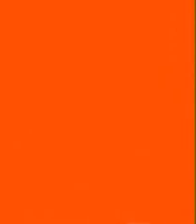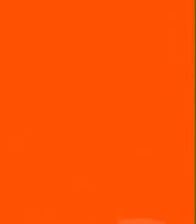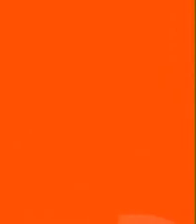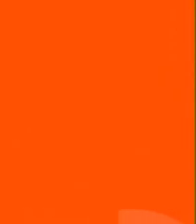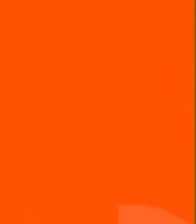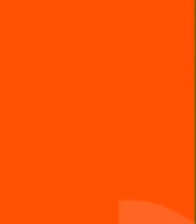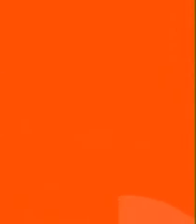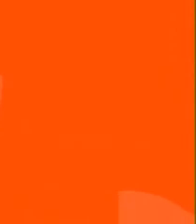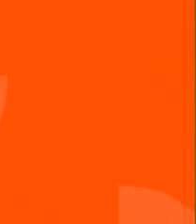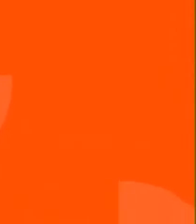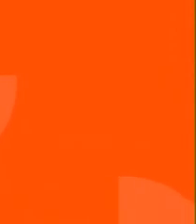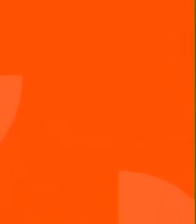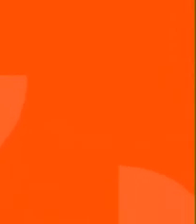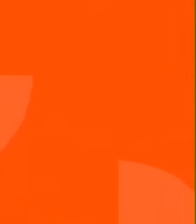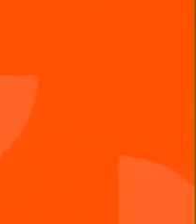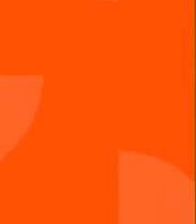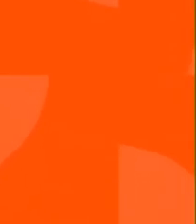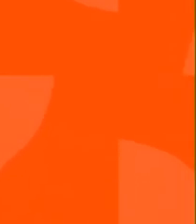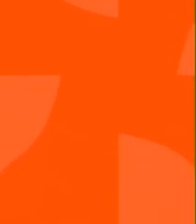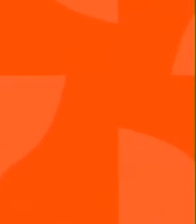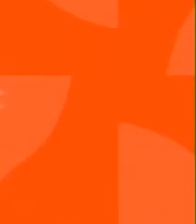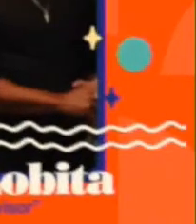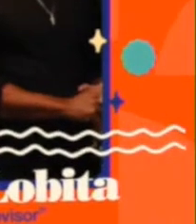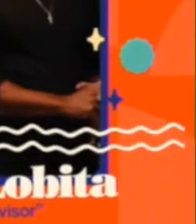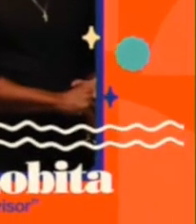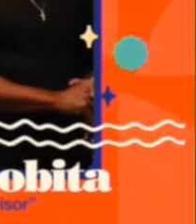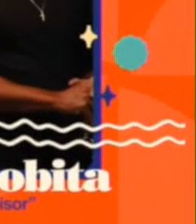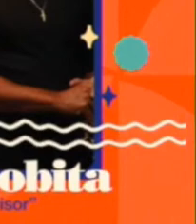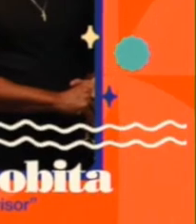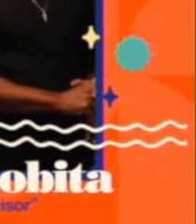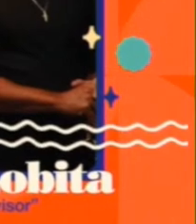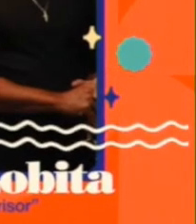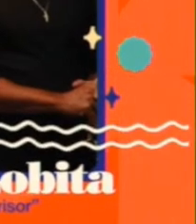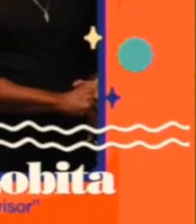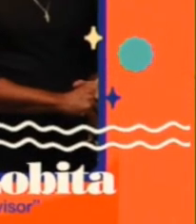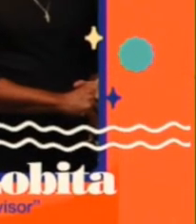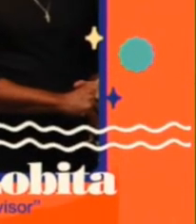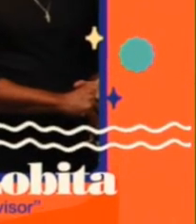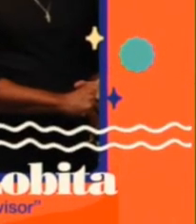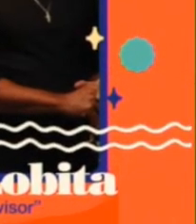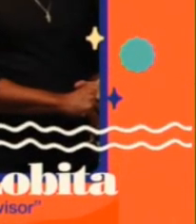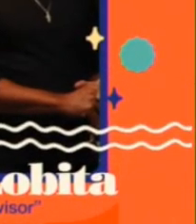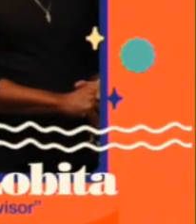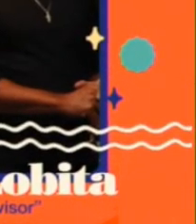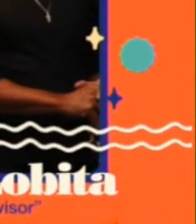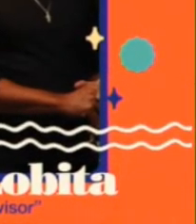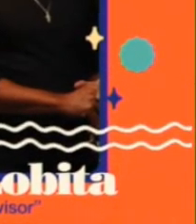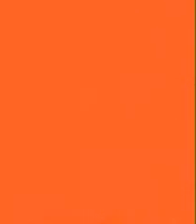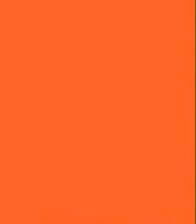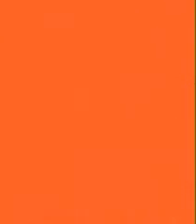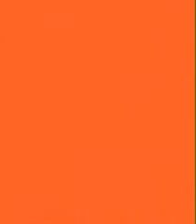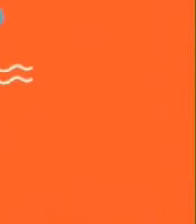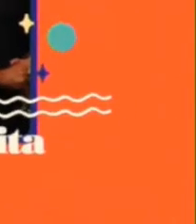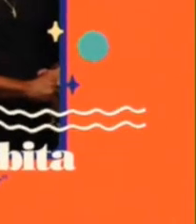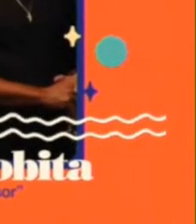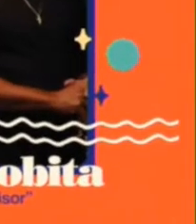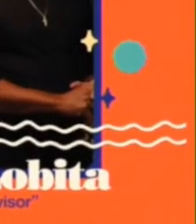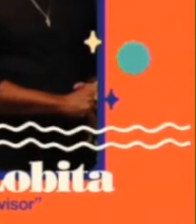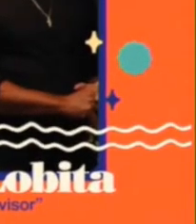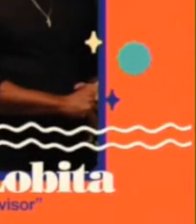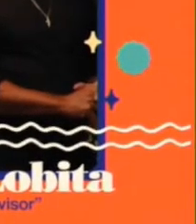Ronda, Onde Nasce a Água. Trio Lobita, Pelo Retrovisor.